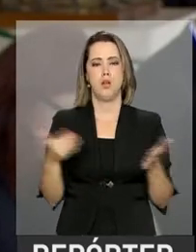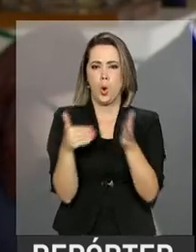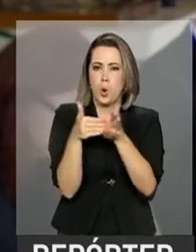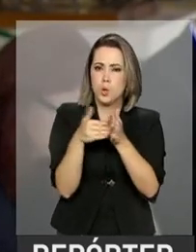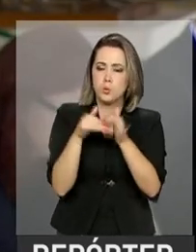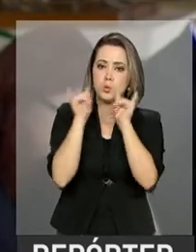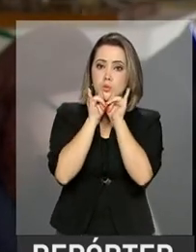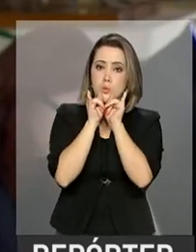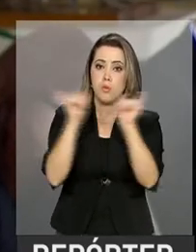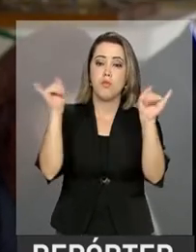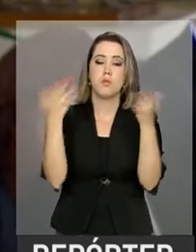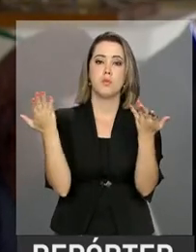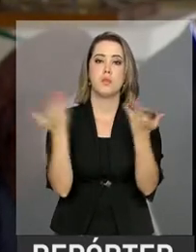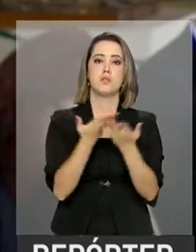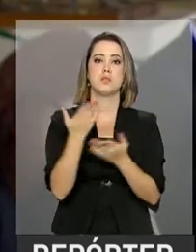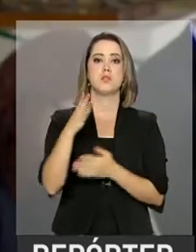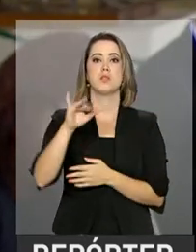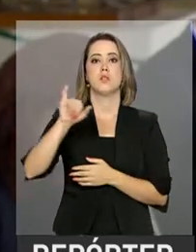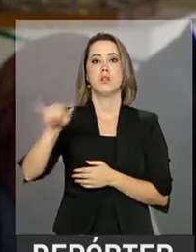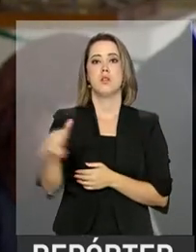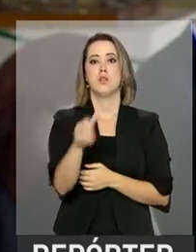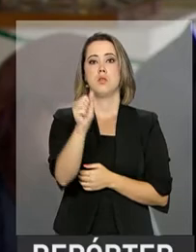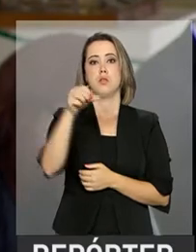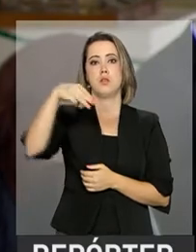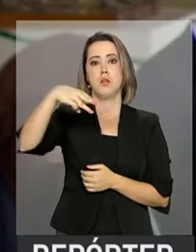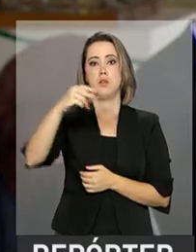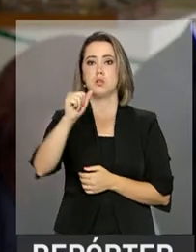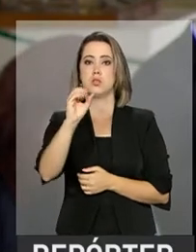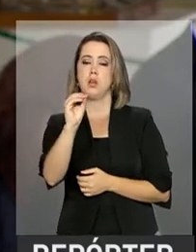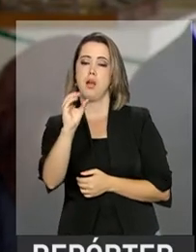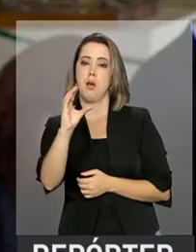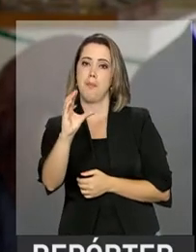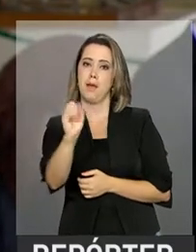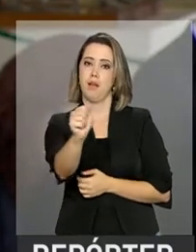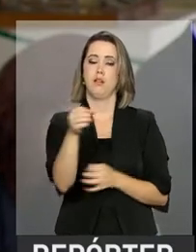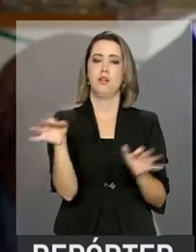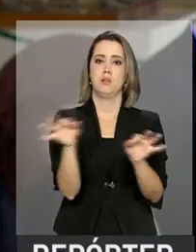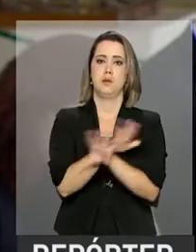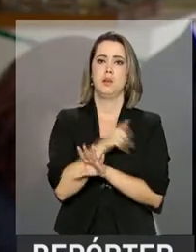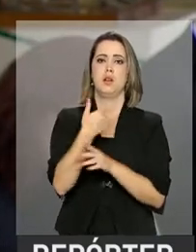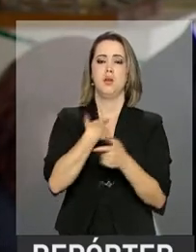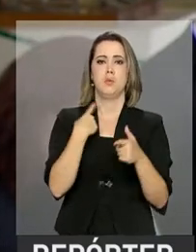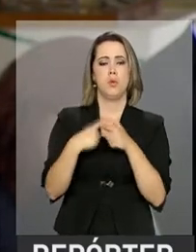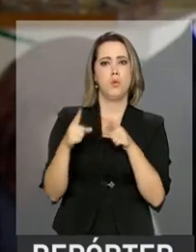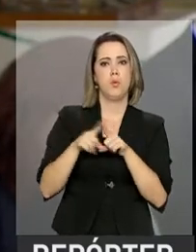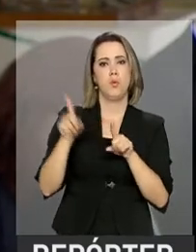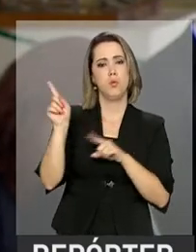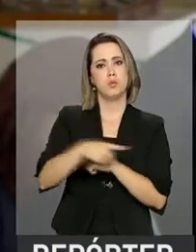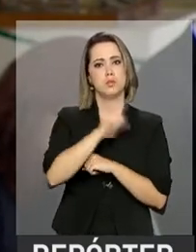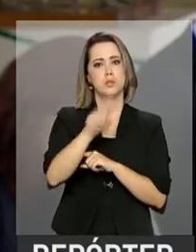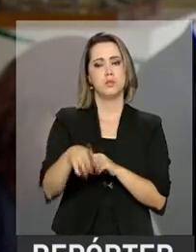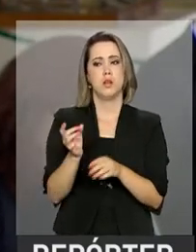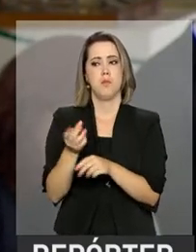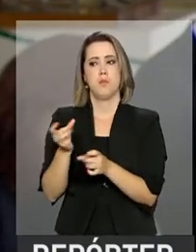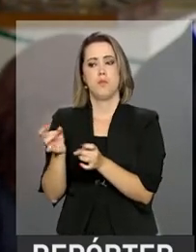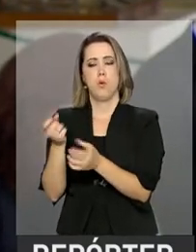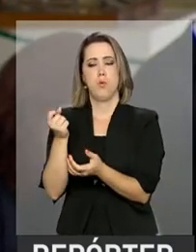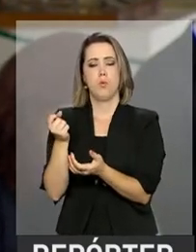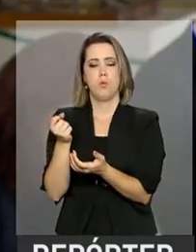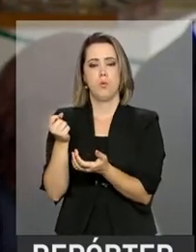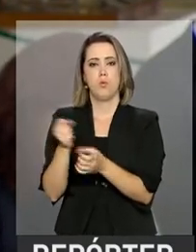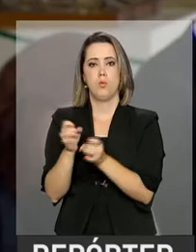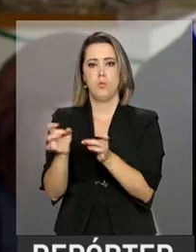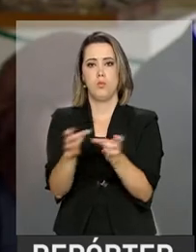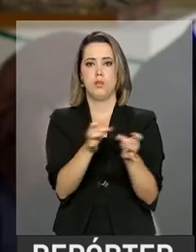informação: a Jamaica foi mais um país que retirou as restrições às importações da carne brasileira. Segundo o Ministério